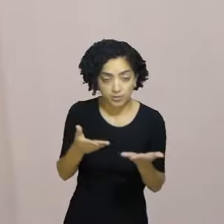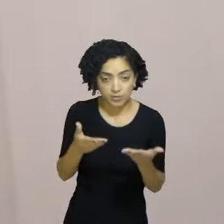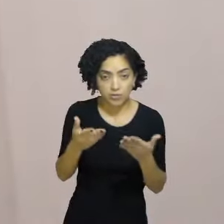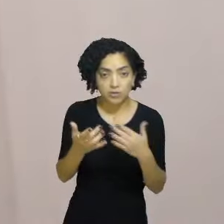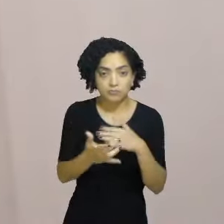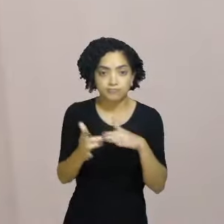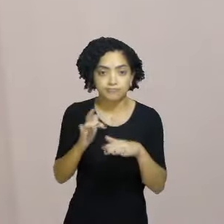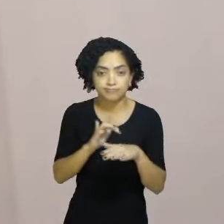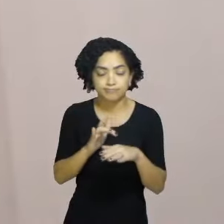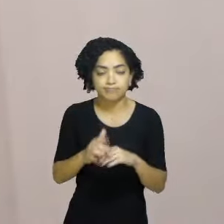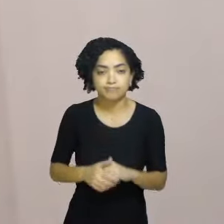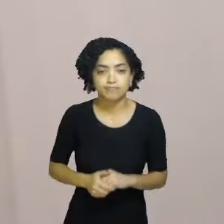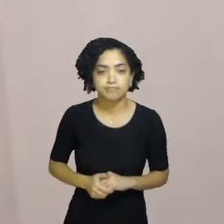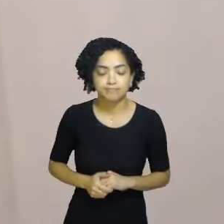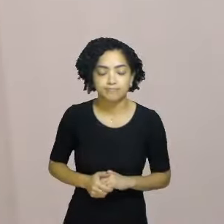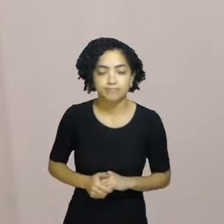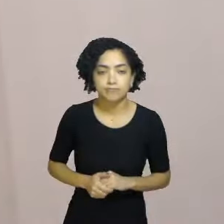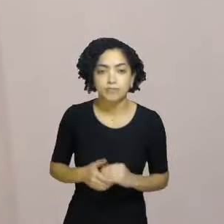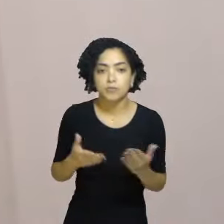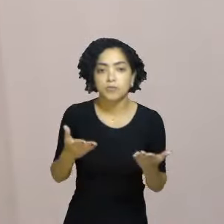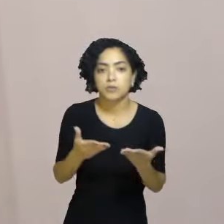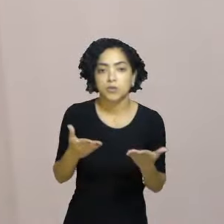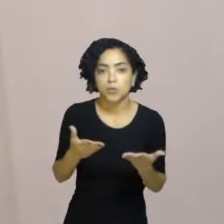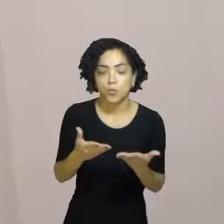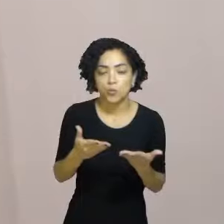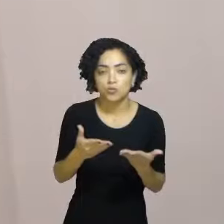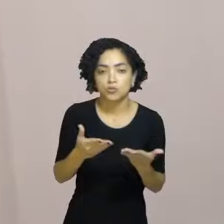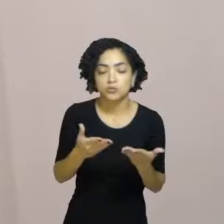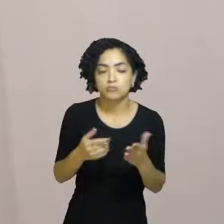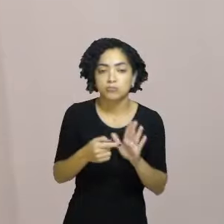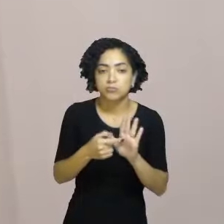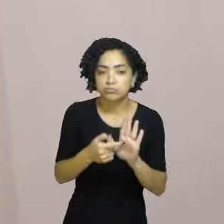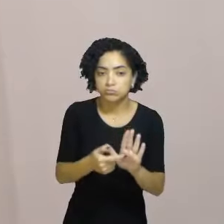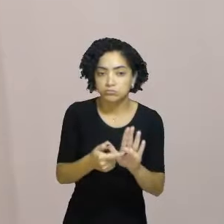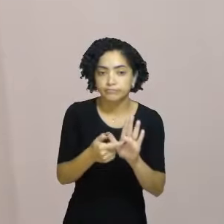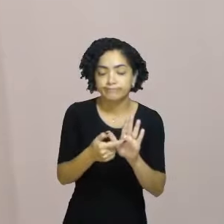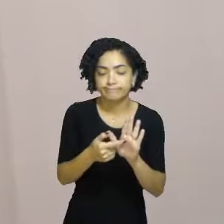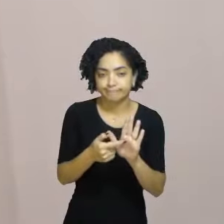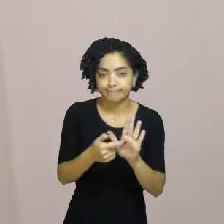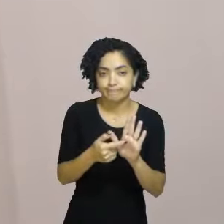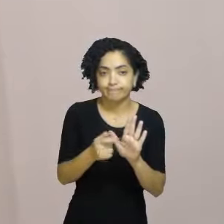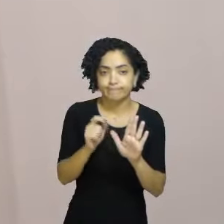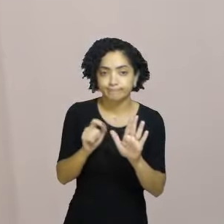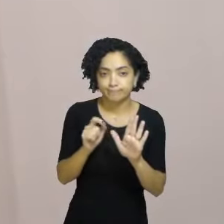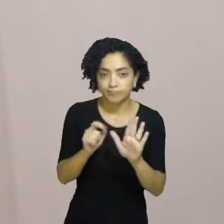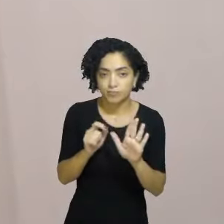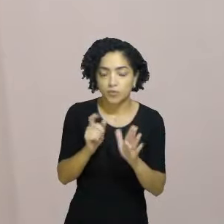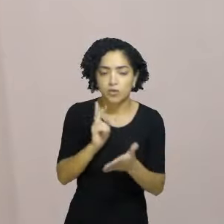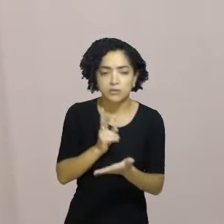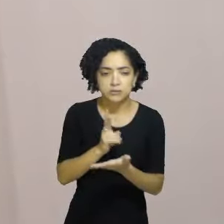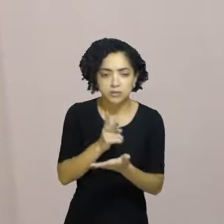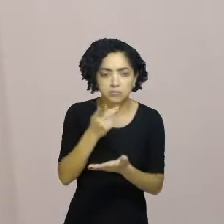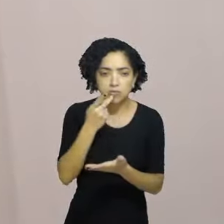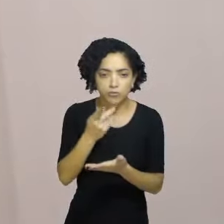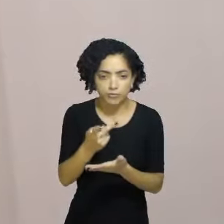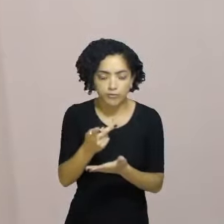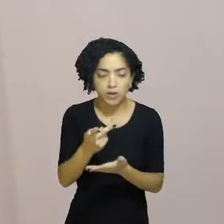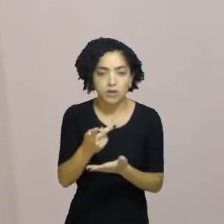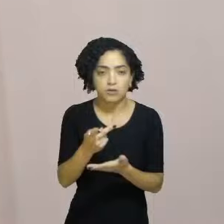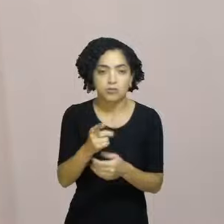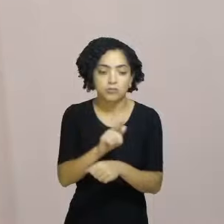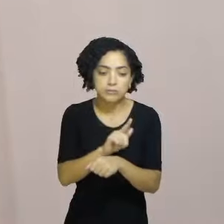Alesc. Trago aqui um dado que reforça o que eu sempre digo: sem